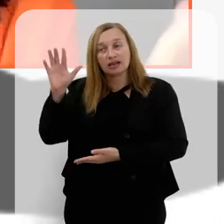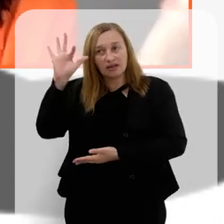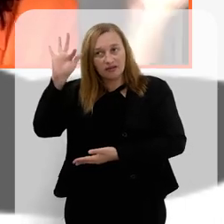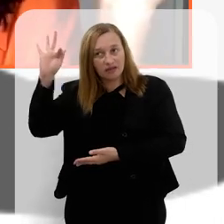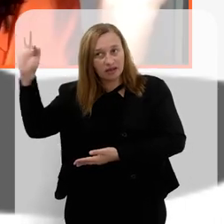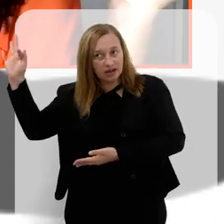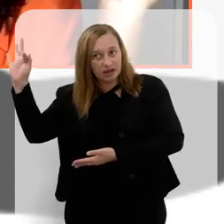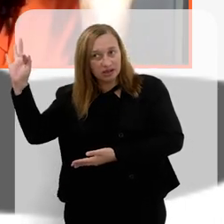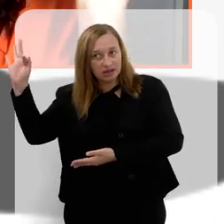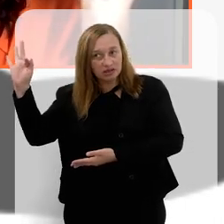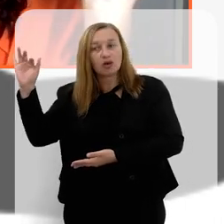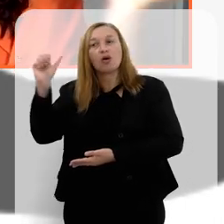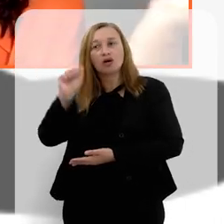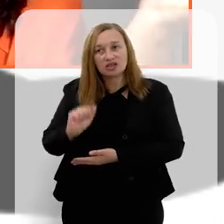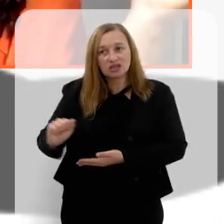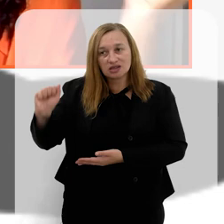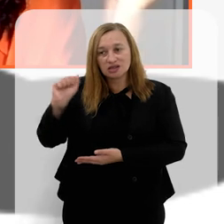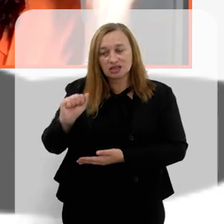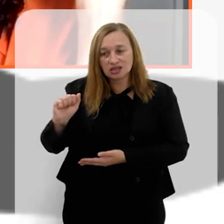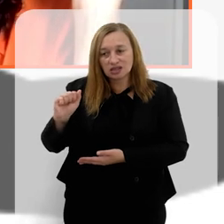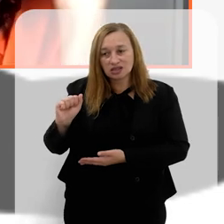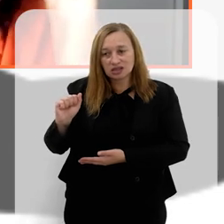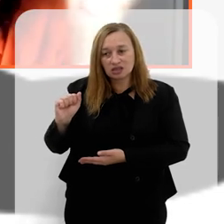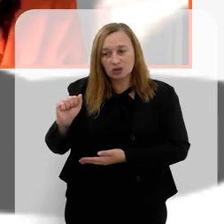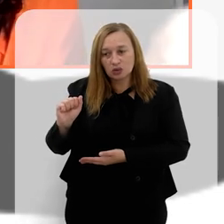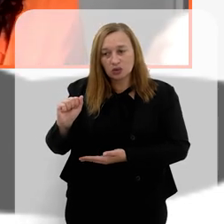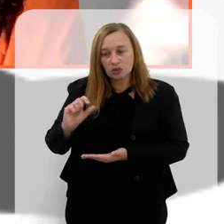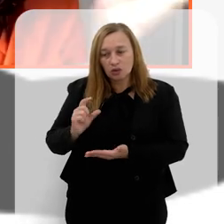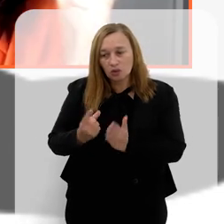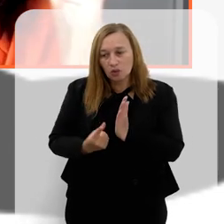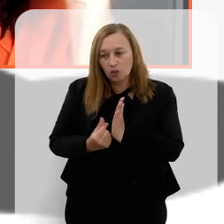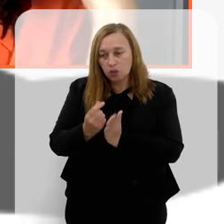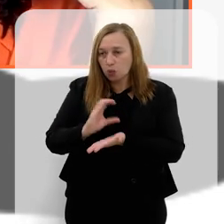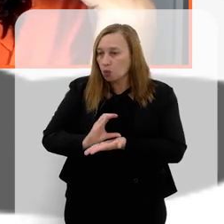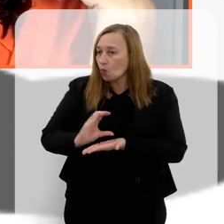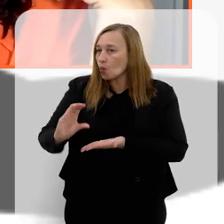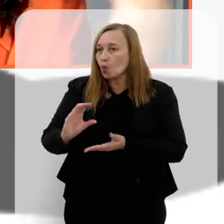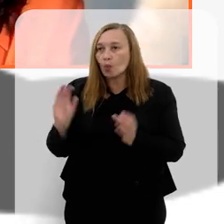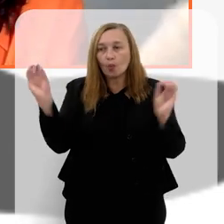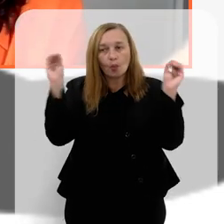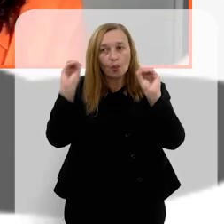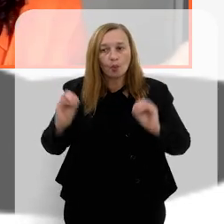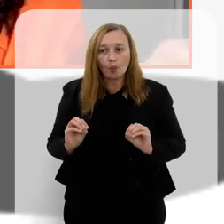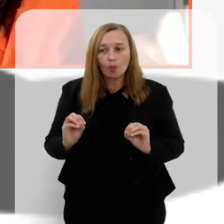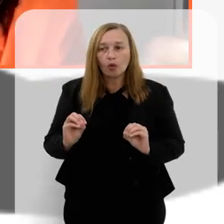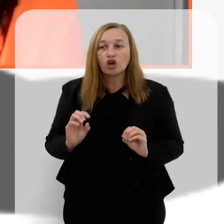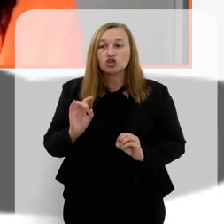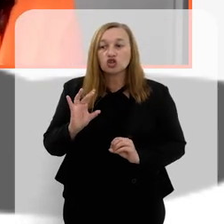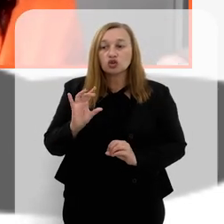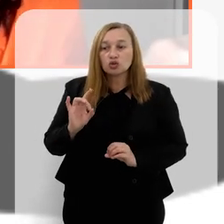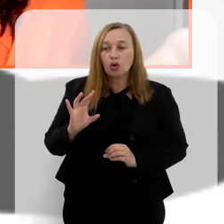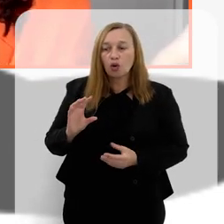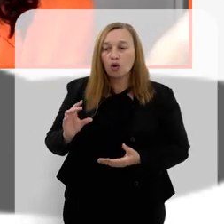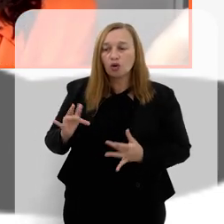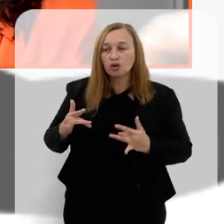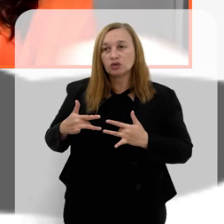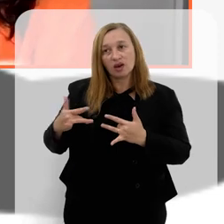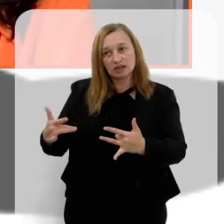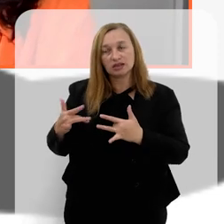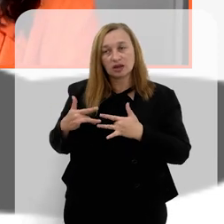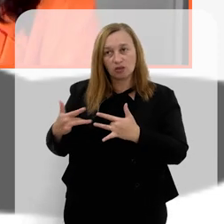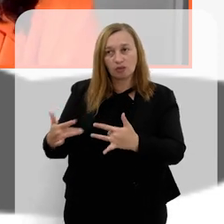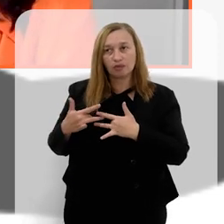na França, né? Nós somos uma associação sem fins lucrativos que vive de doações e